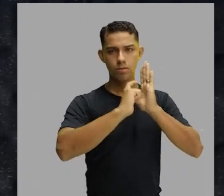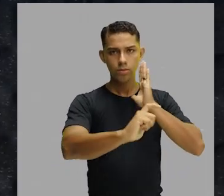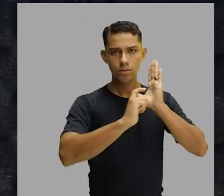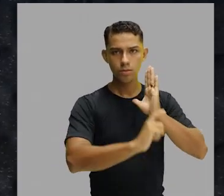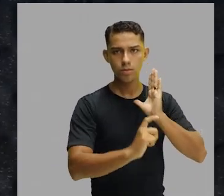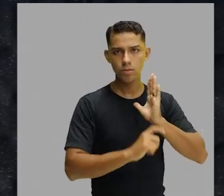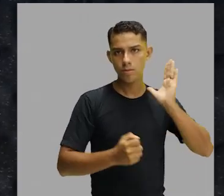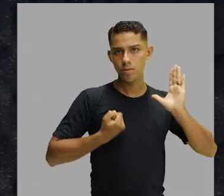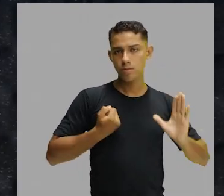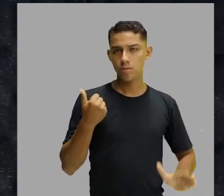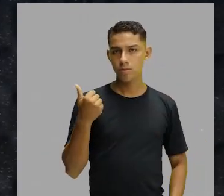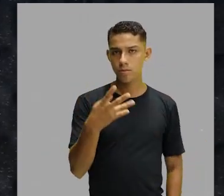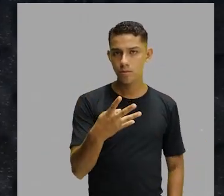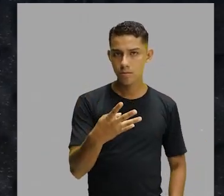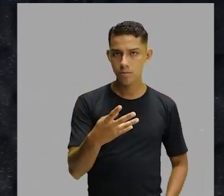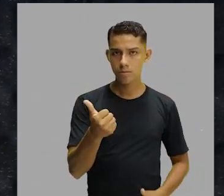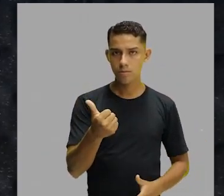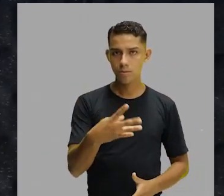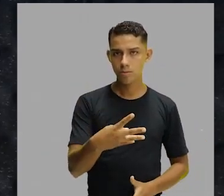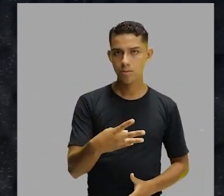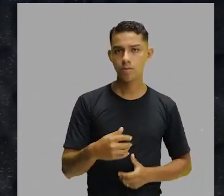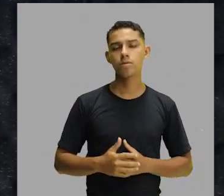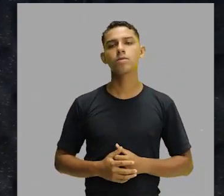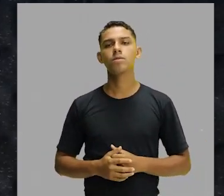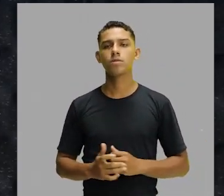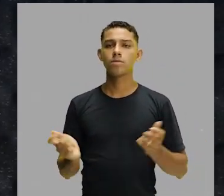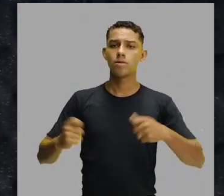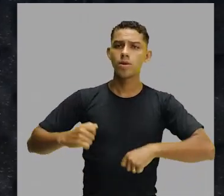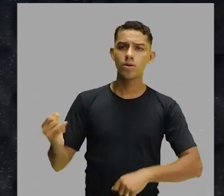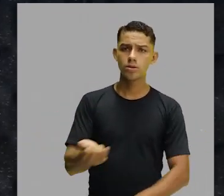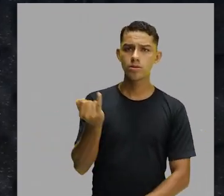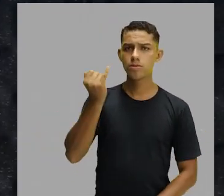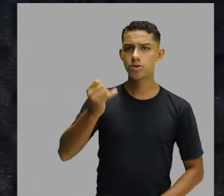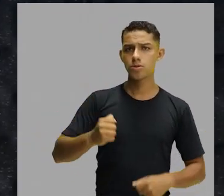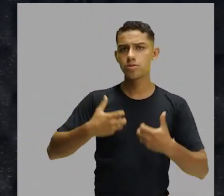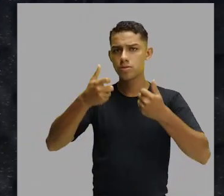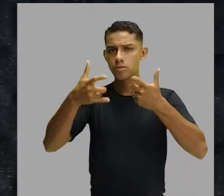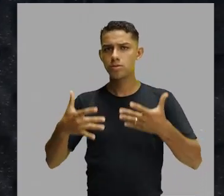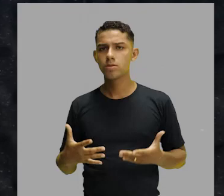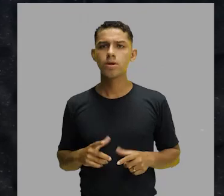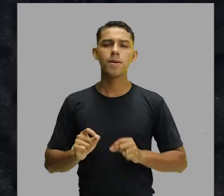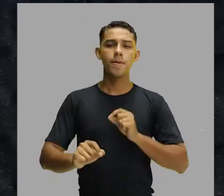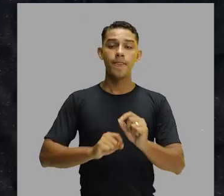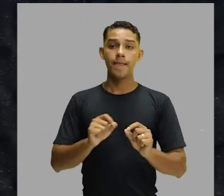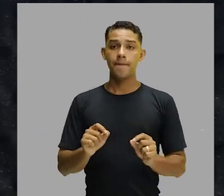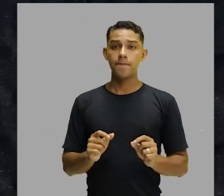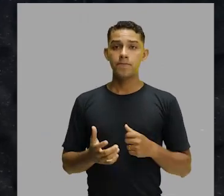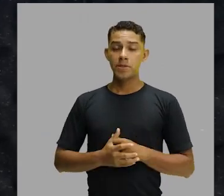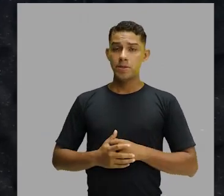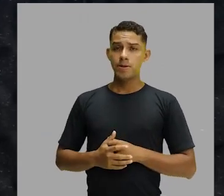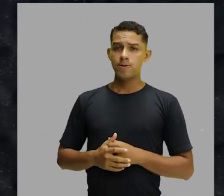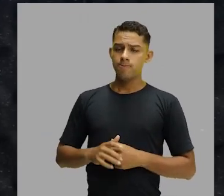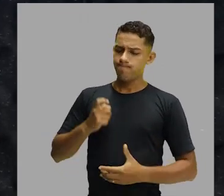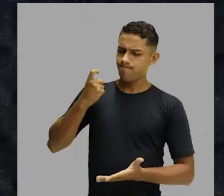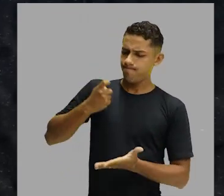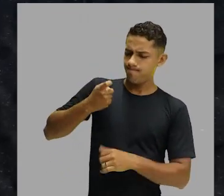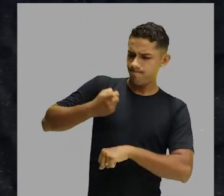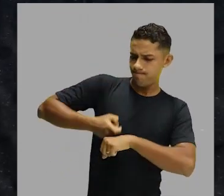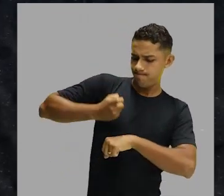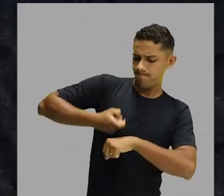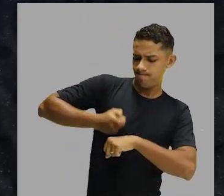Até então, gente, outra coisa importante também que nós já falamos é a rigidez,